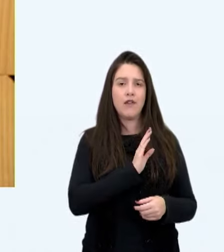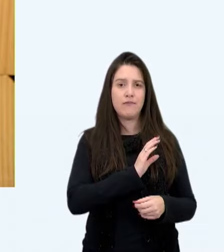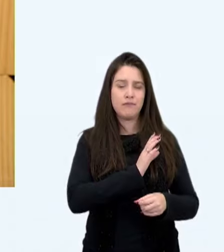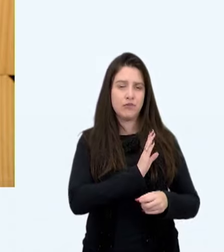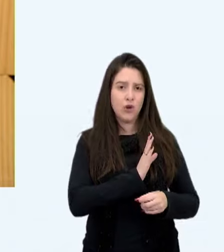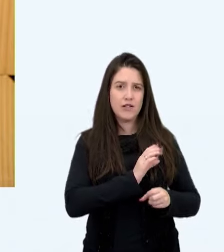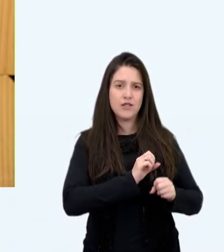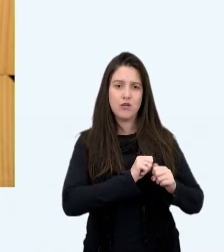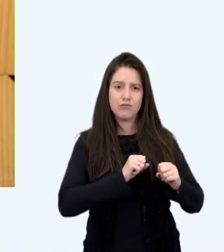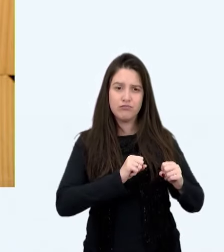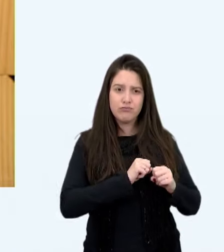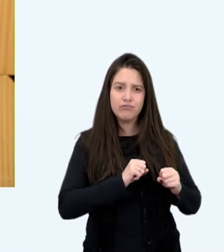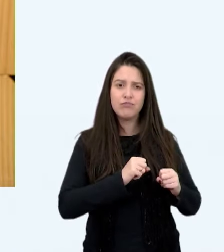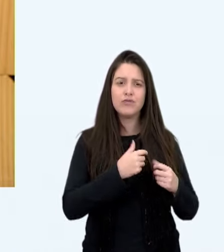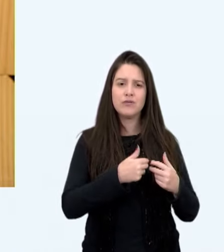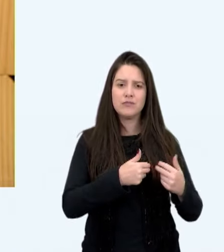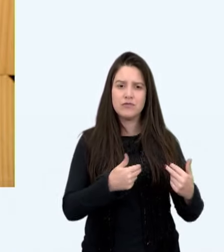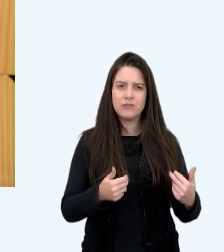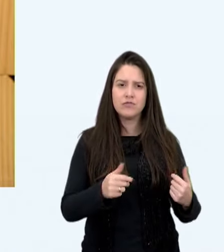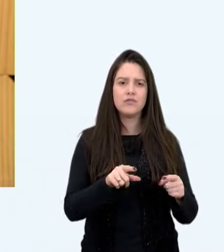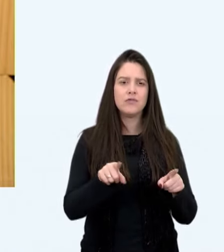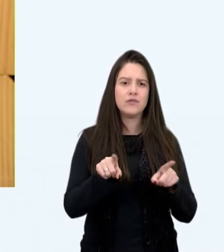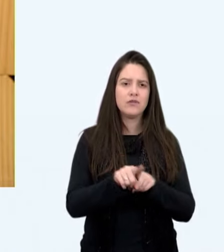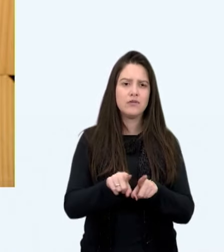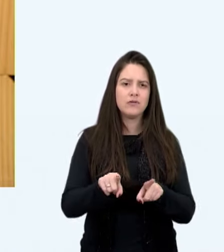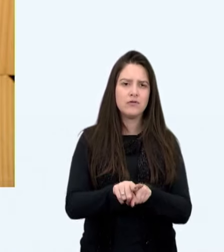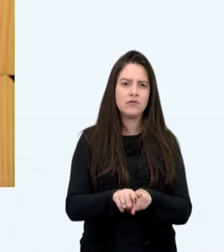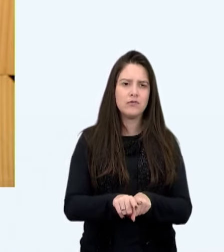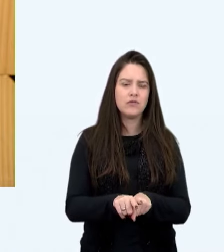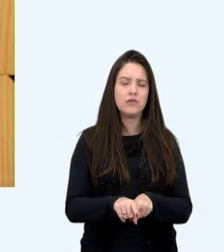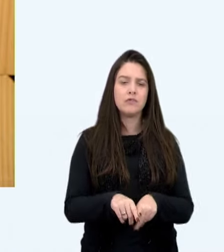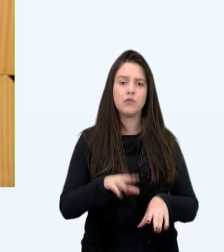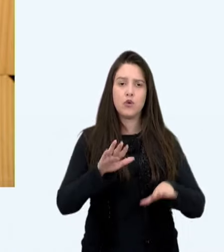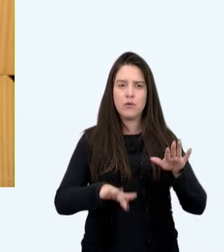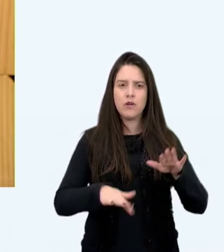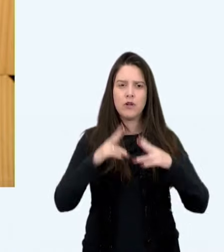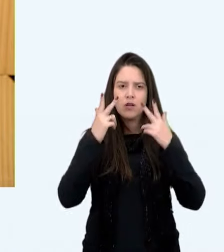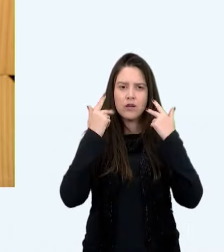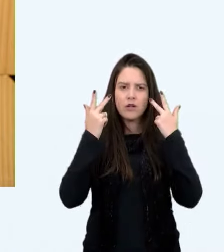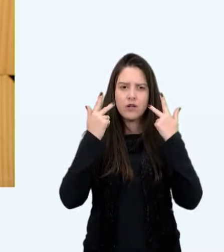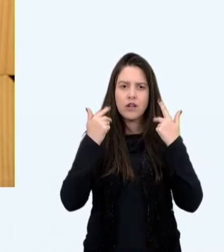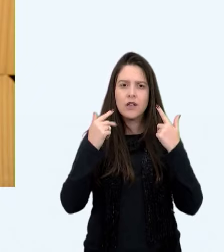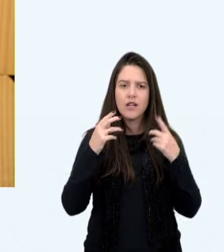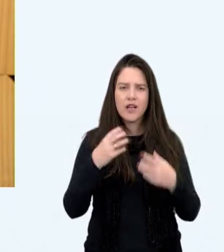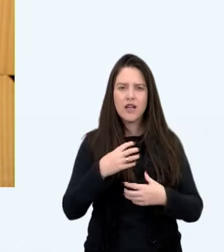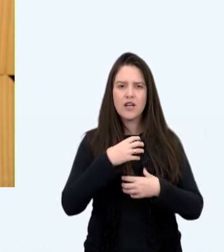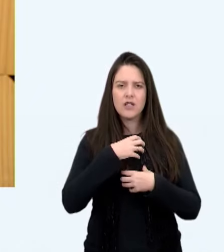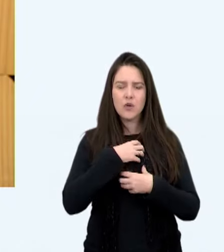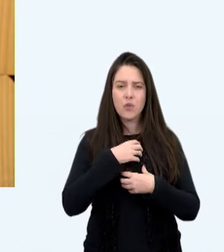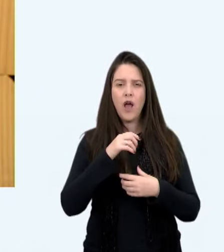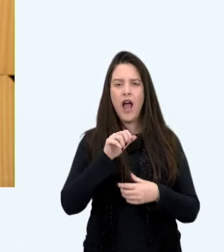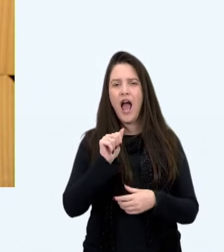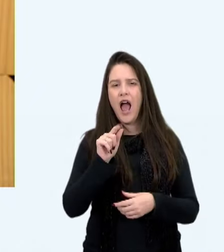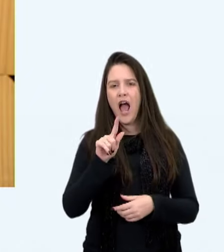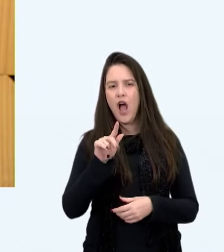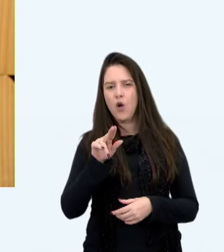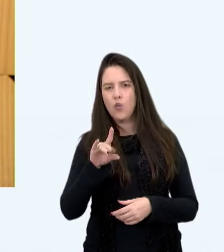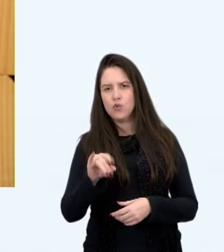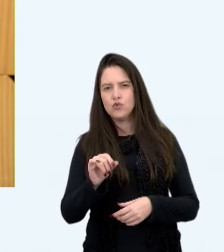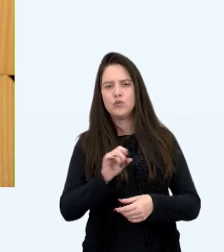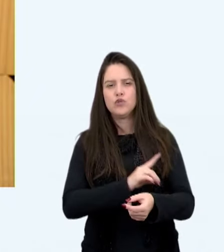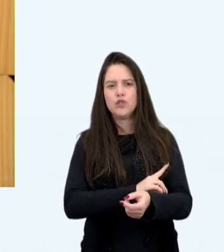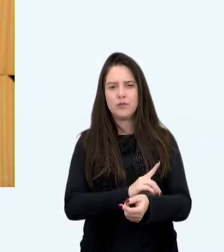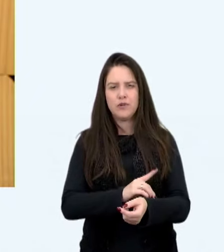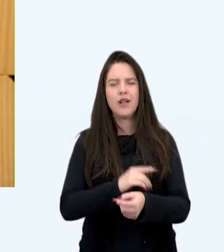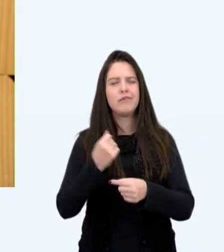cardiovasculares, né, no sistema cardiovascular, então eles normalmente não têm esse sintoma tão agudo quanto no diabetes tipo 1. Por